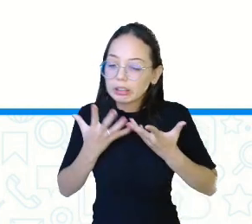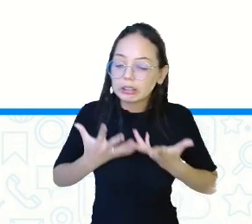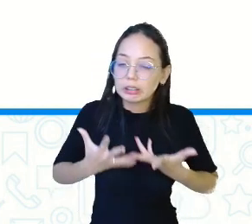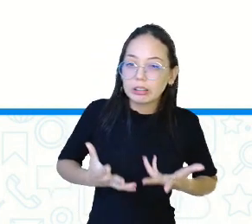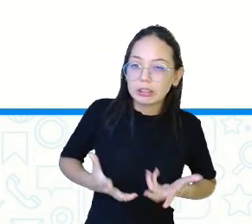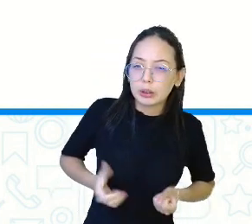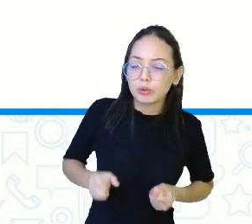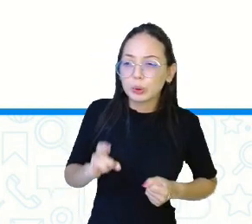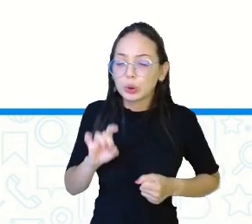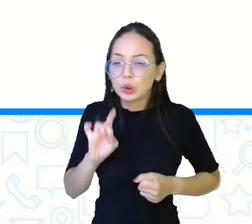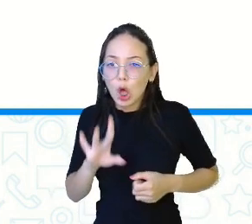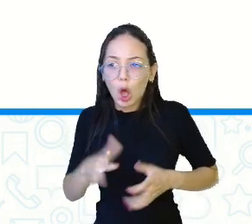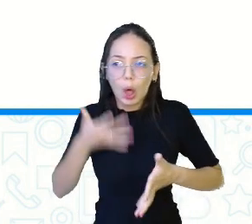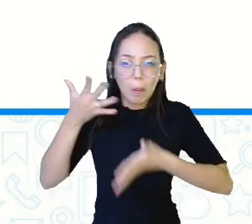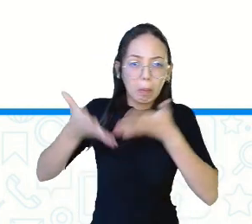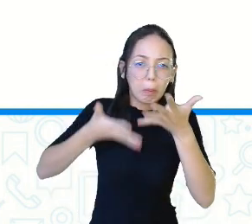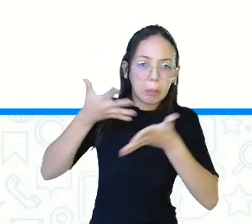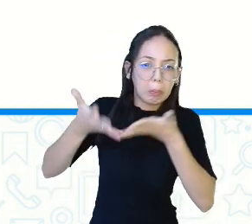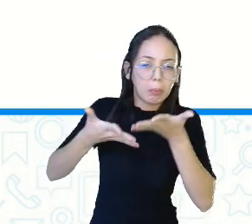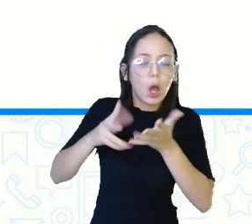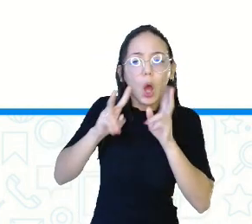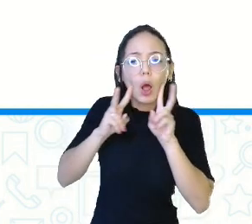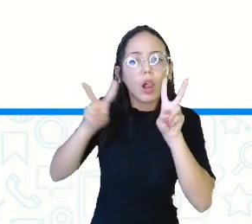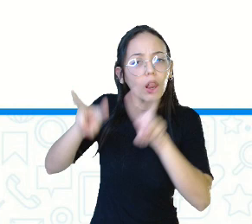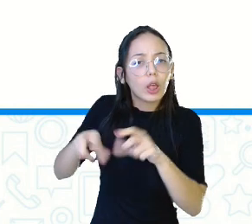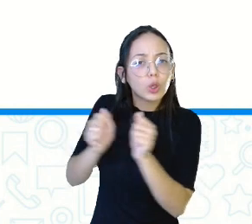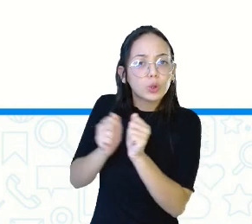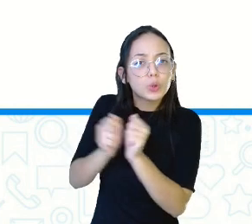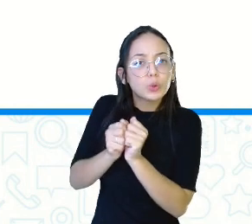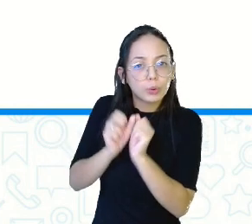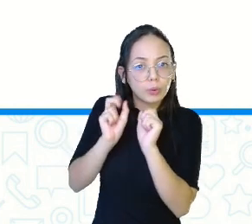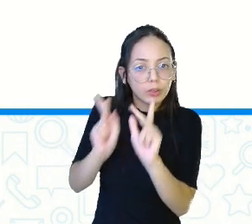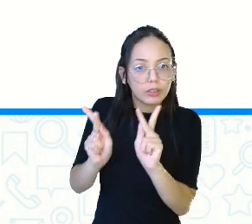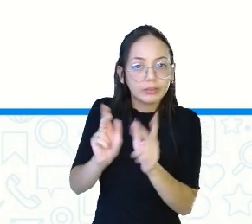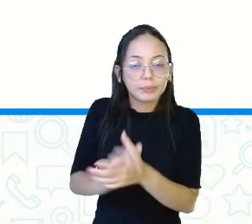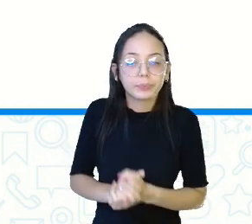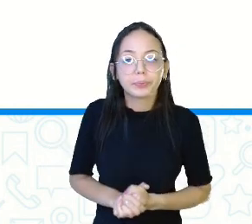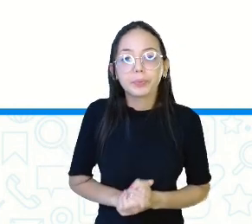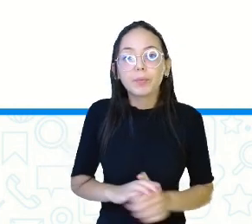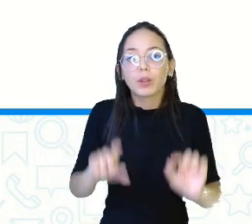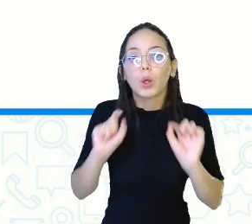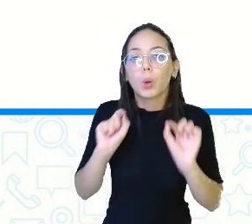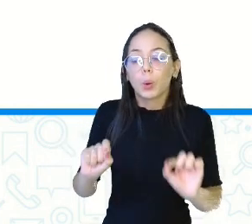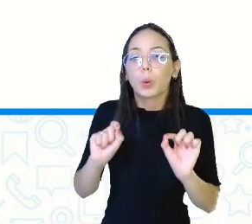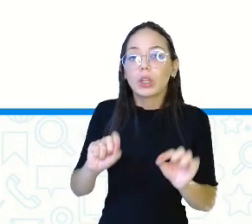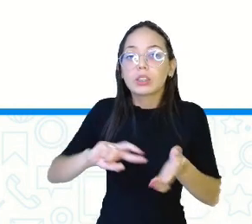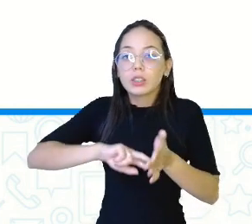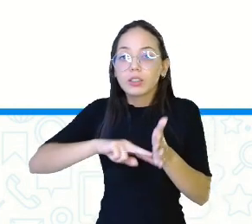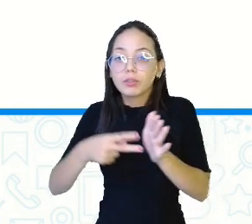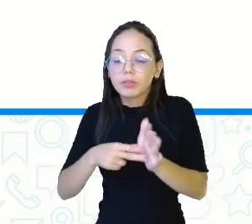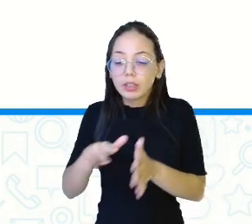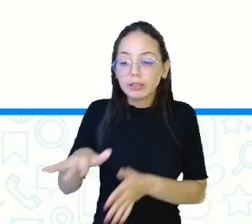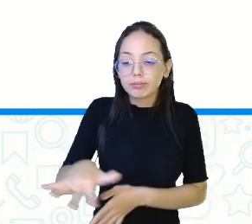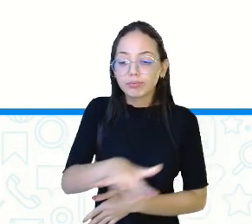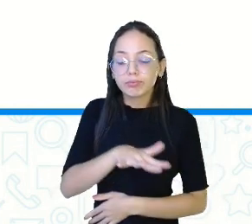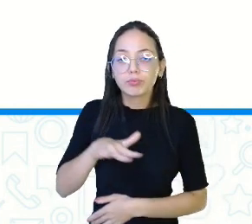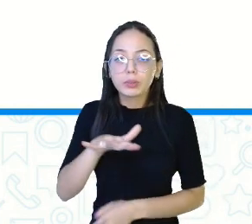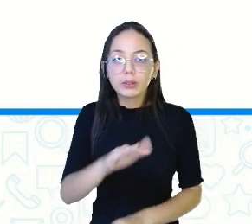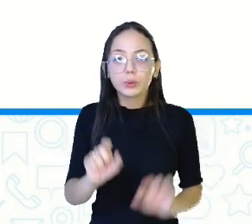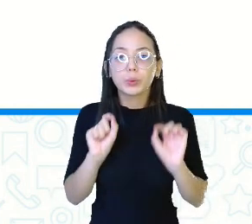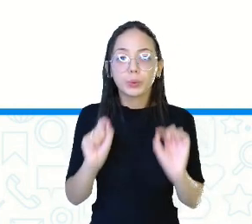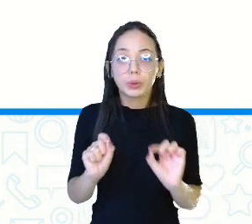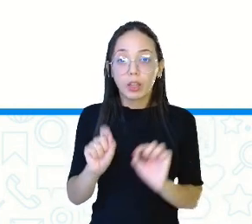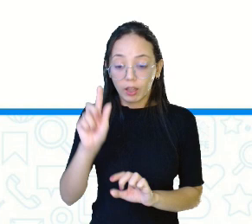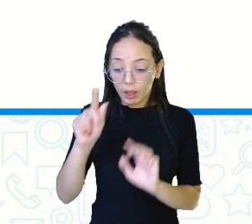para você só escutar a minha voz, lê comigo o que está aparecendo aí na tua tela. O que é o espaço delimitado? Vamos lá, quinto ano? É